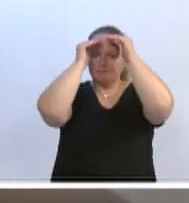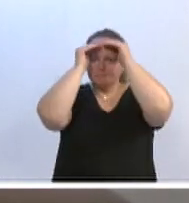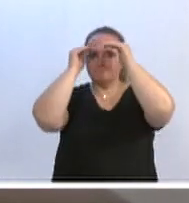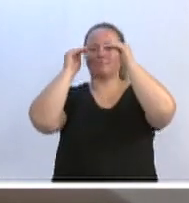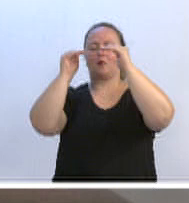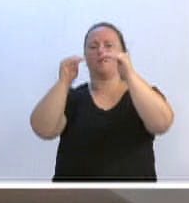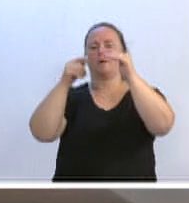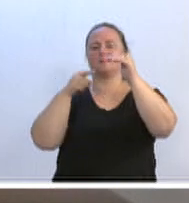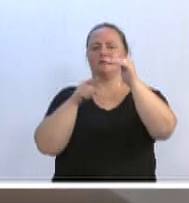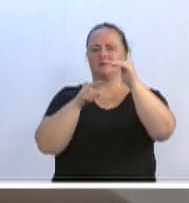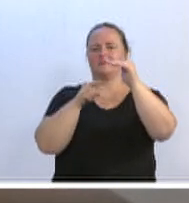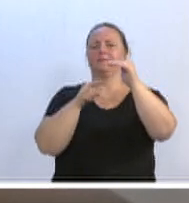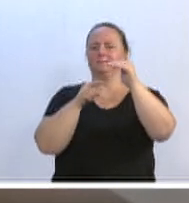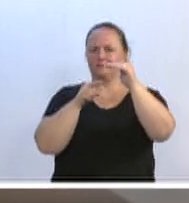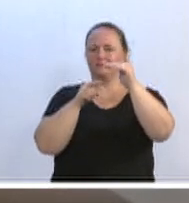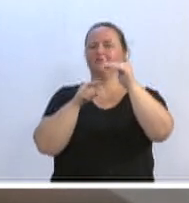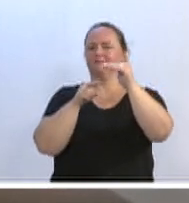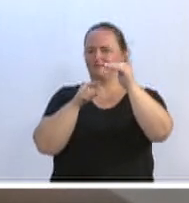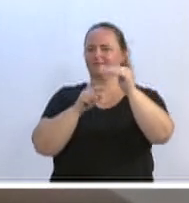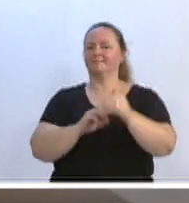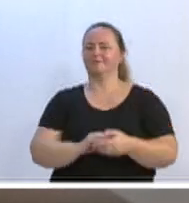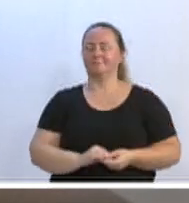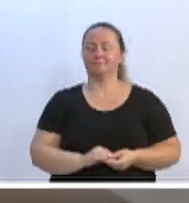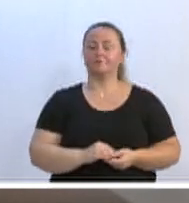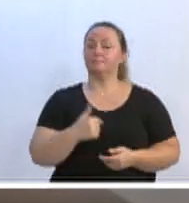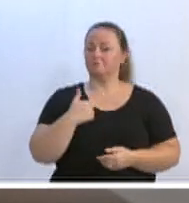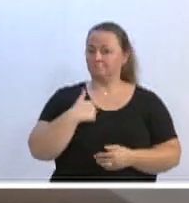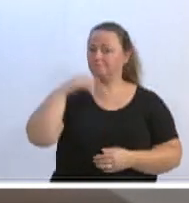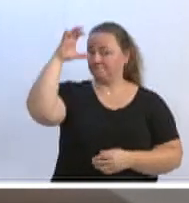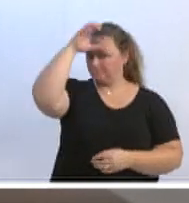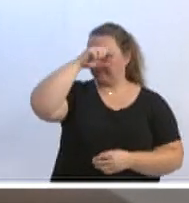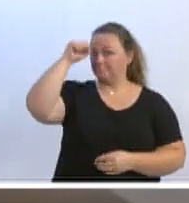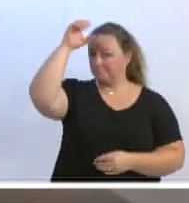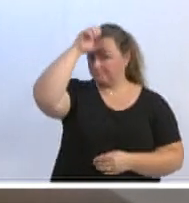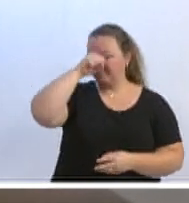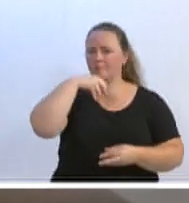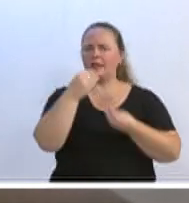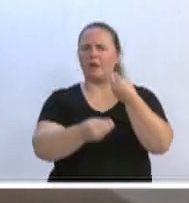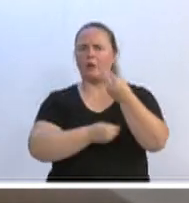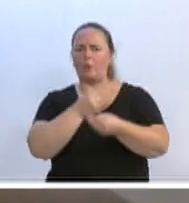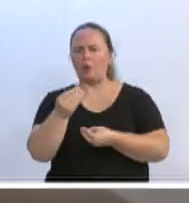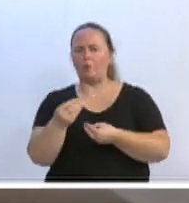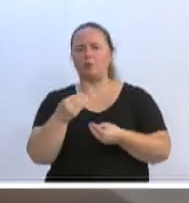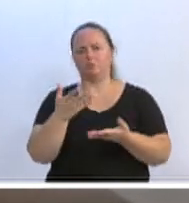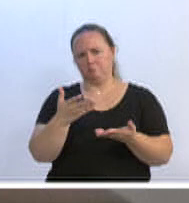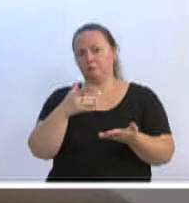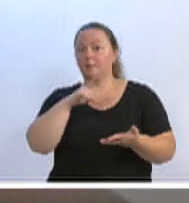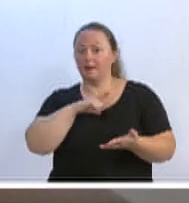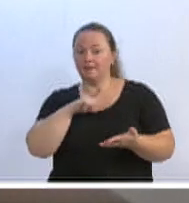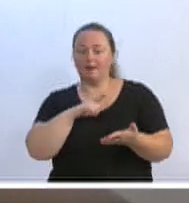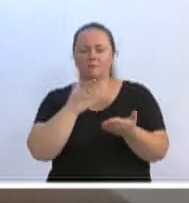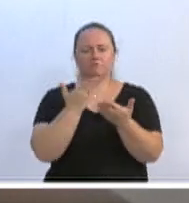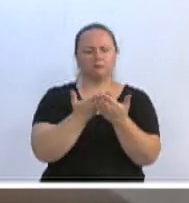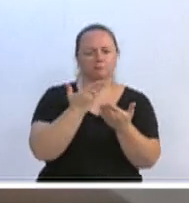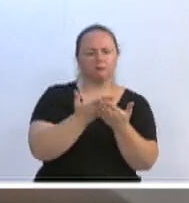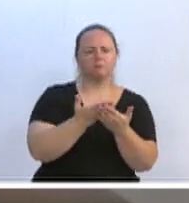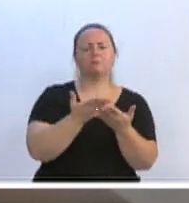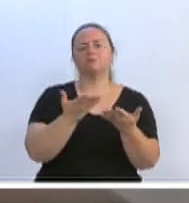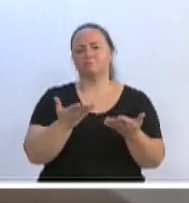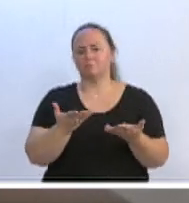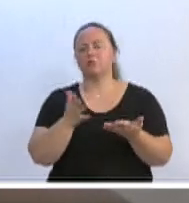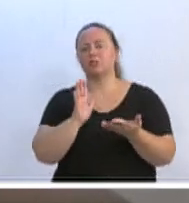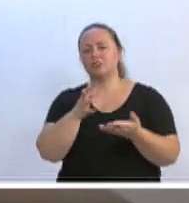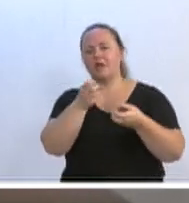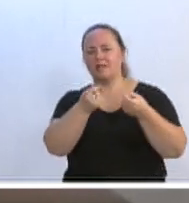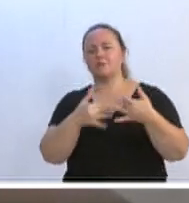obediência. E eu aprendi isso através de um estudo nosso, que nós falamos